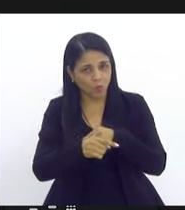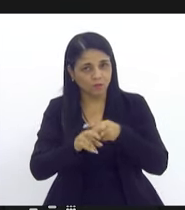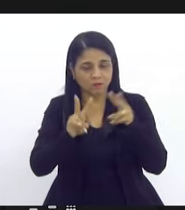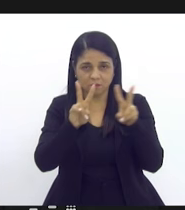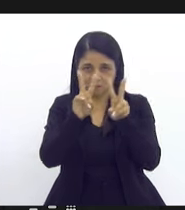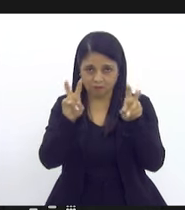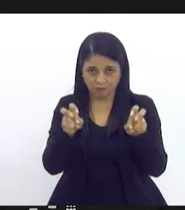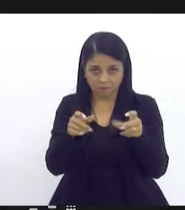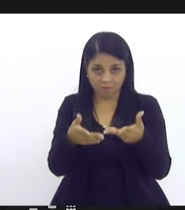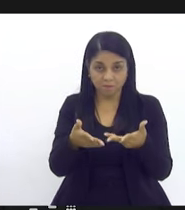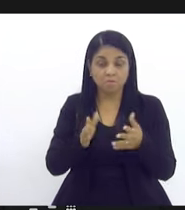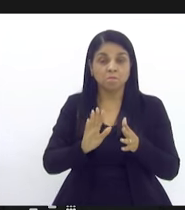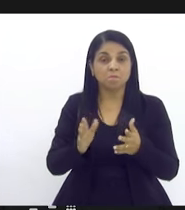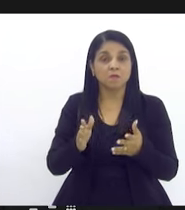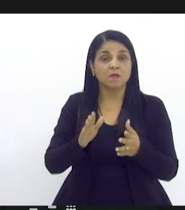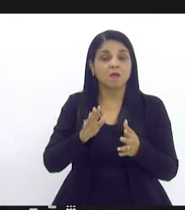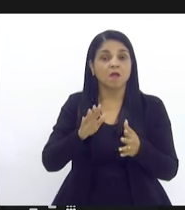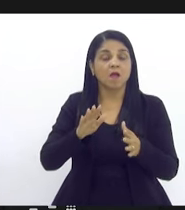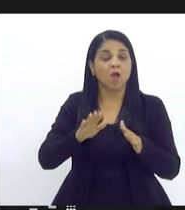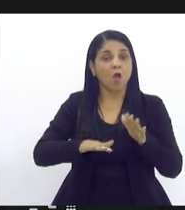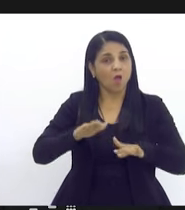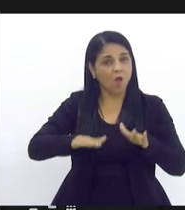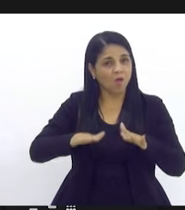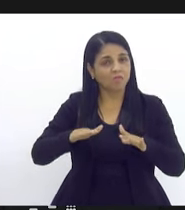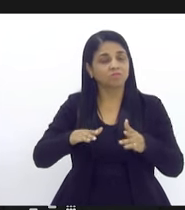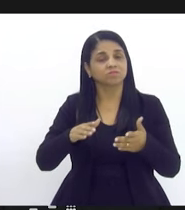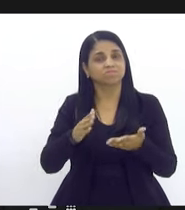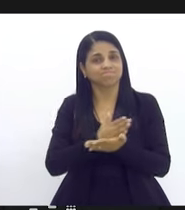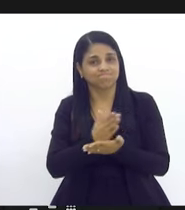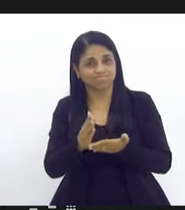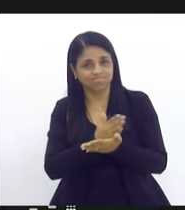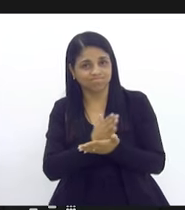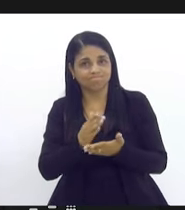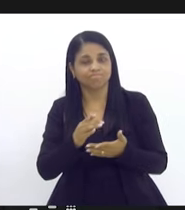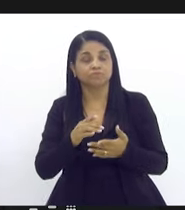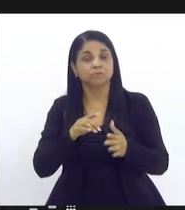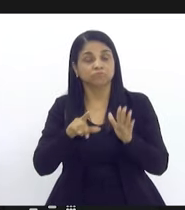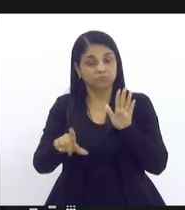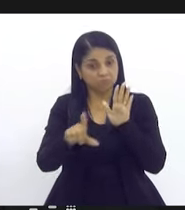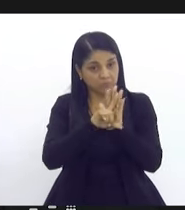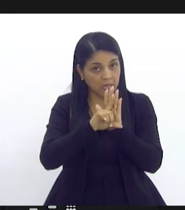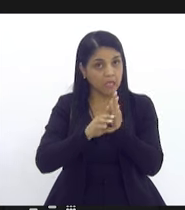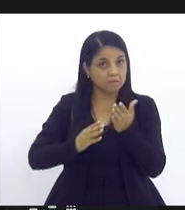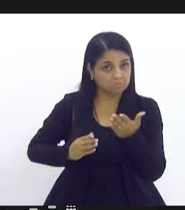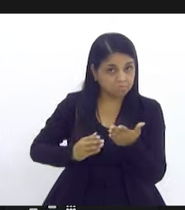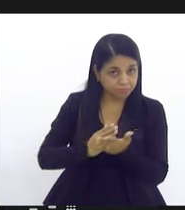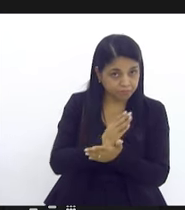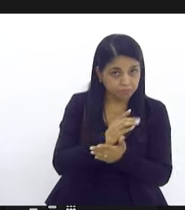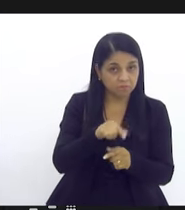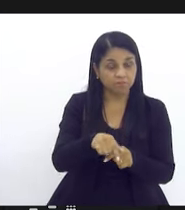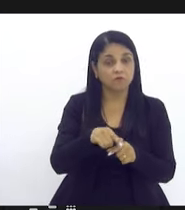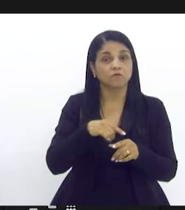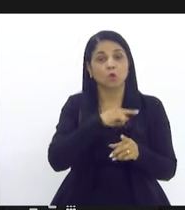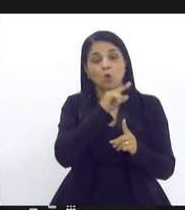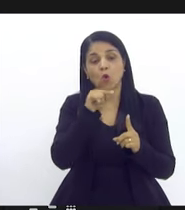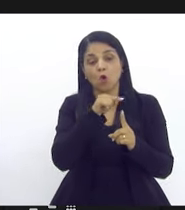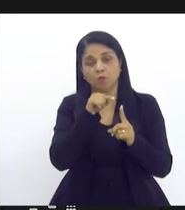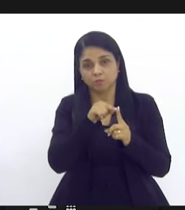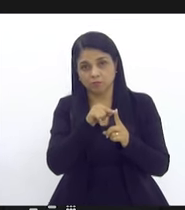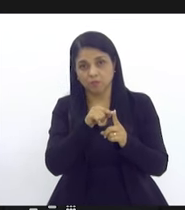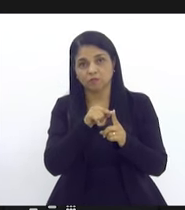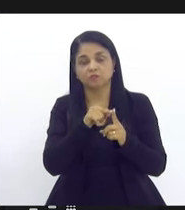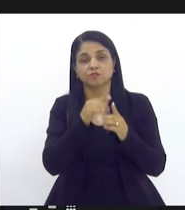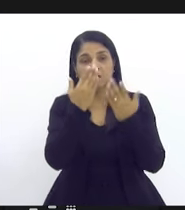matéria. Numa dessas vezes em que foi aprovado, se transformou numa lei. que foi objeto de análise do